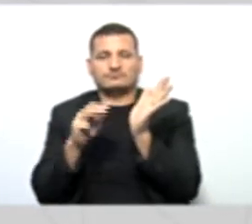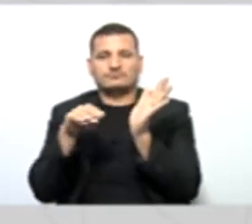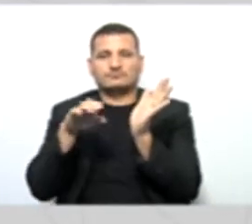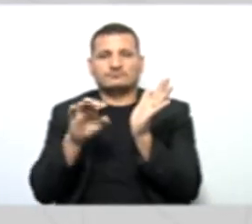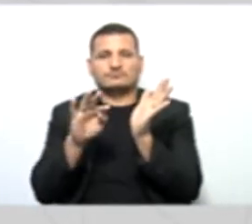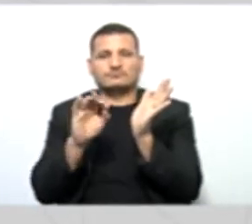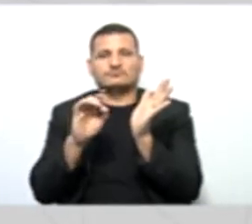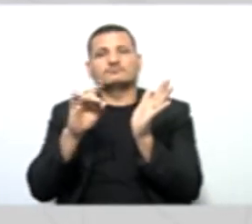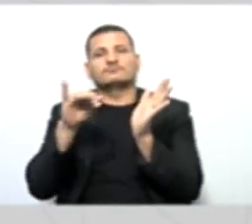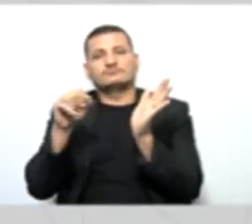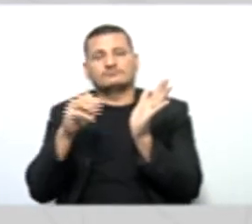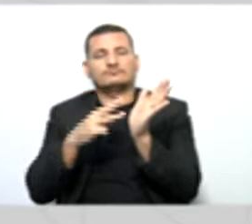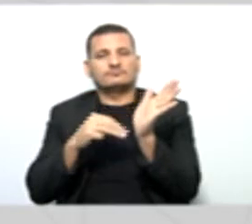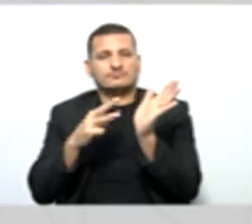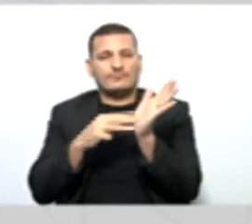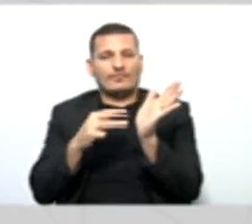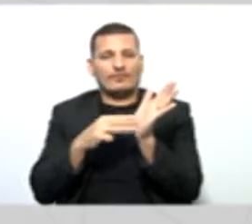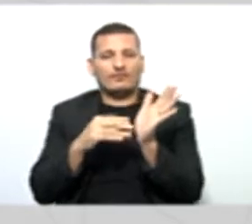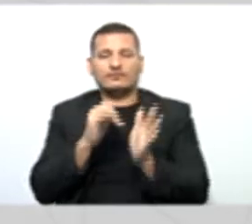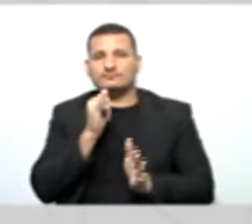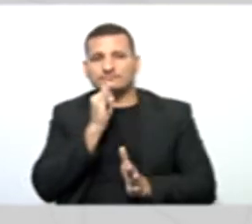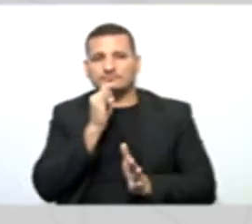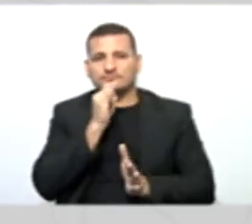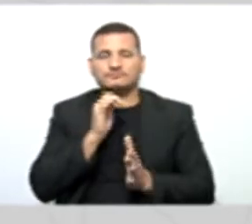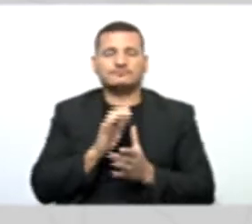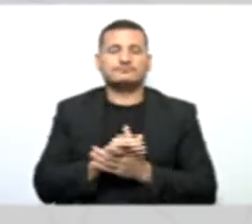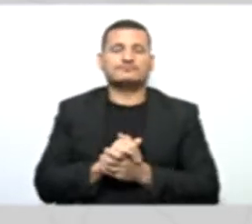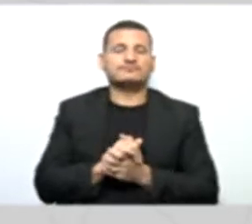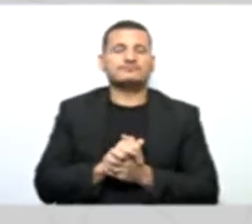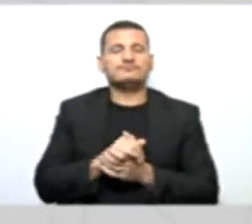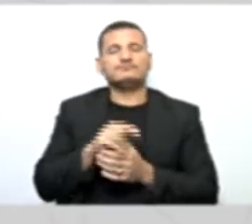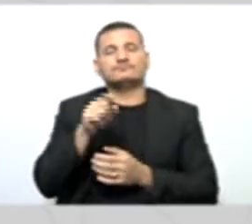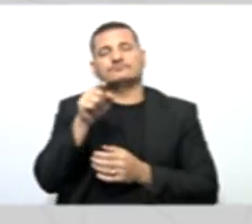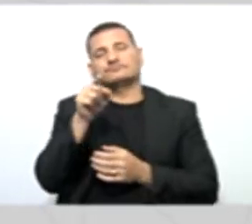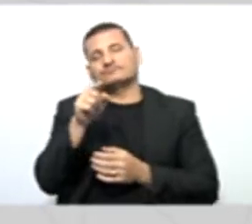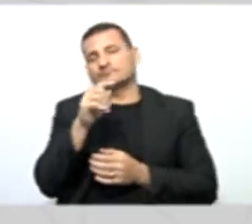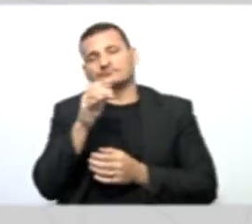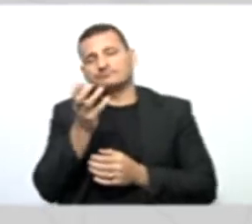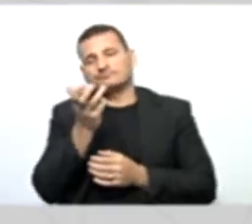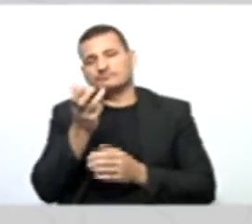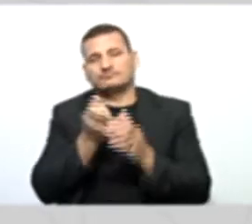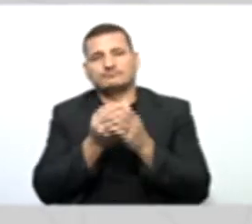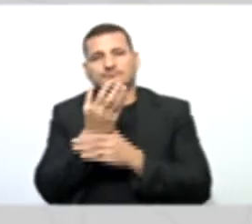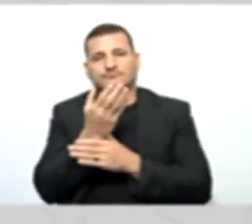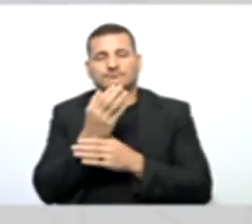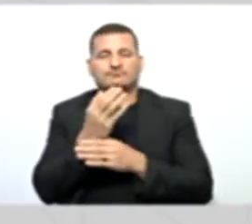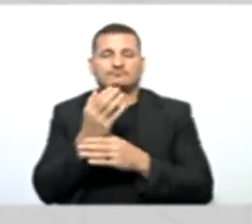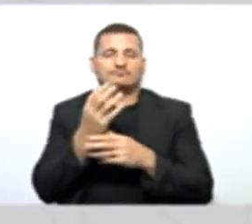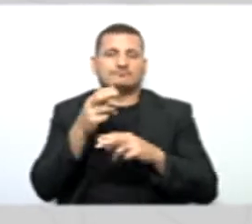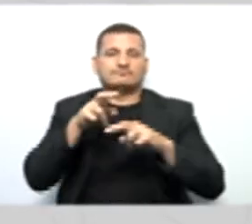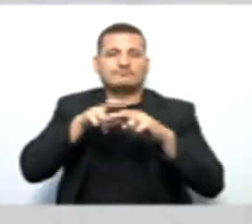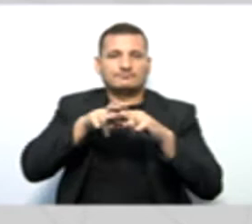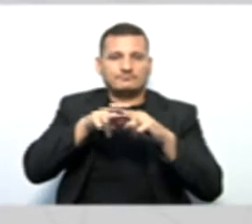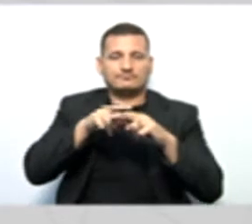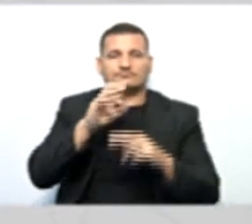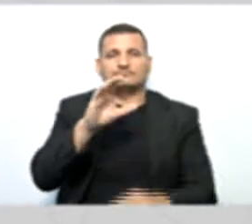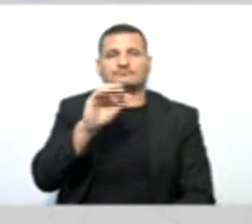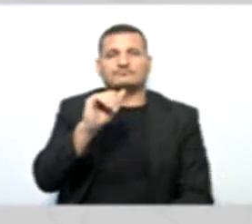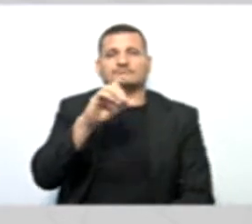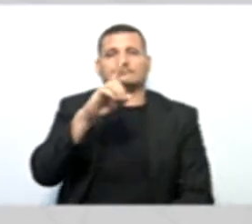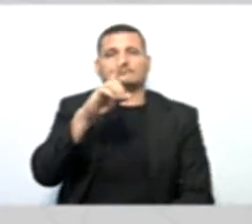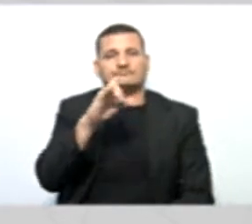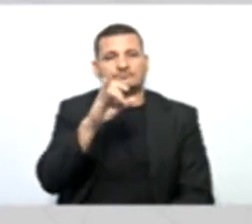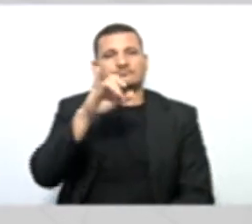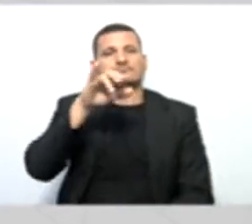criar, ok? Por exemplo, digamos que você queria criar a classe cadeira. Então, você iria colocar aqui o nome da sua